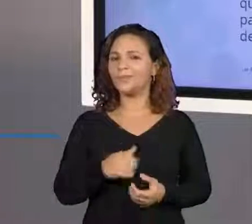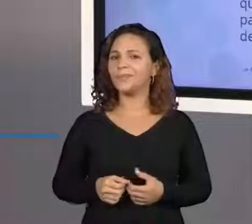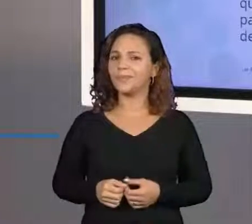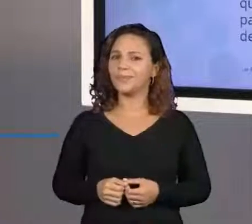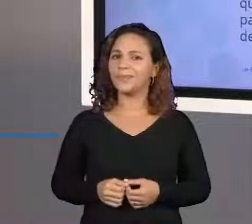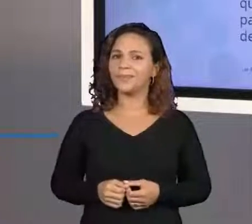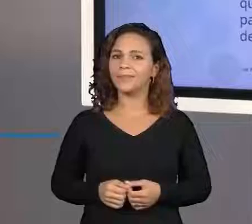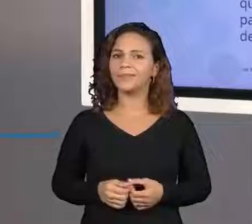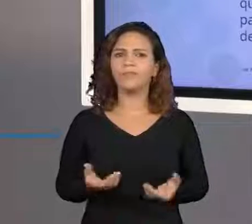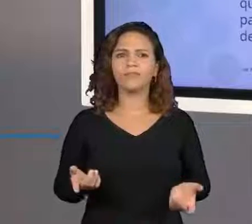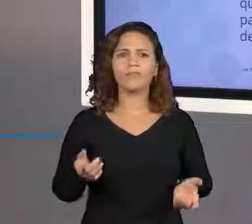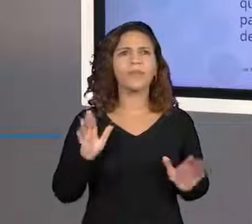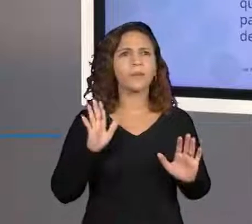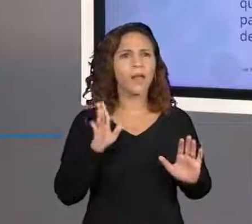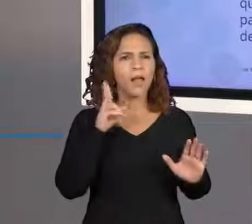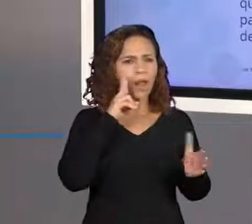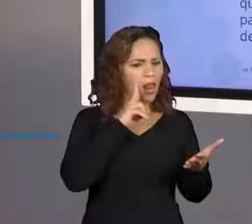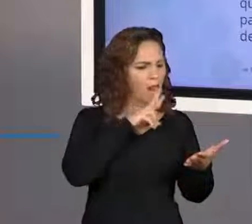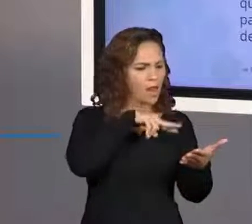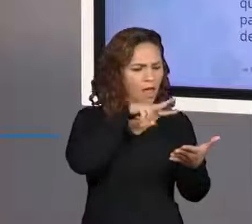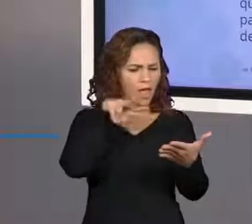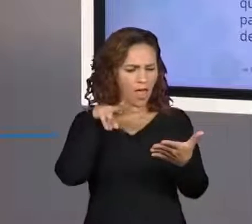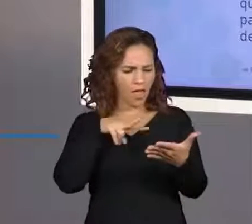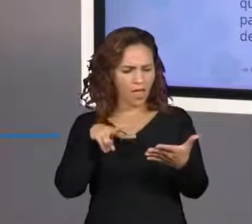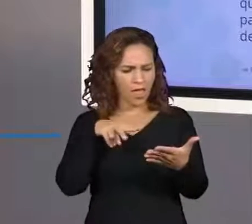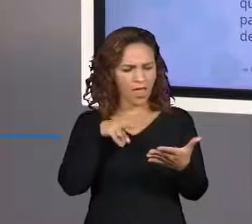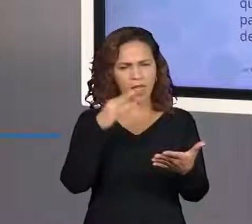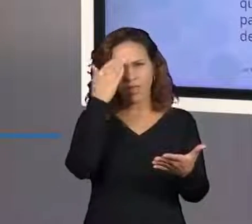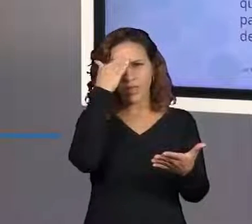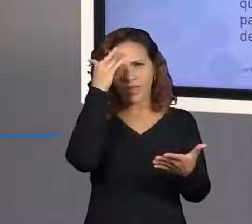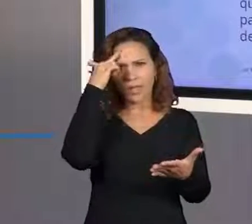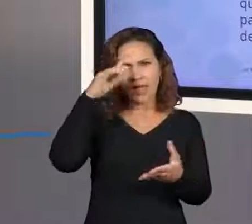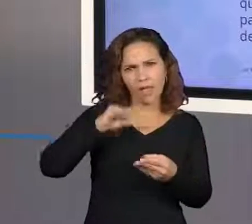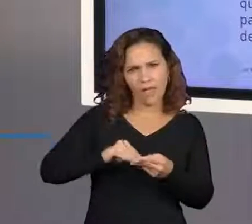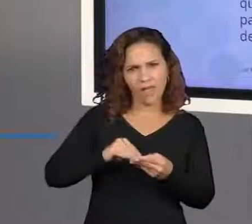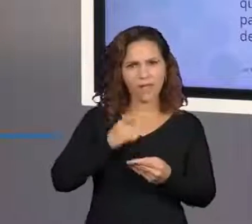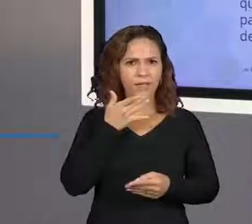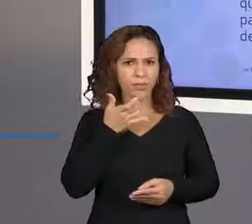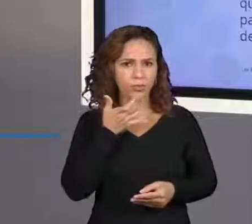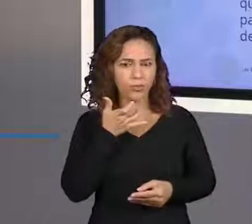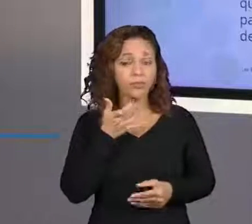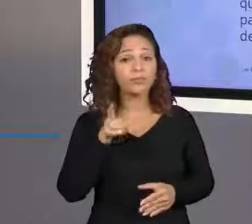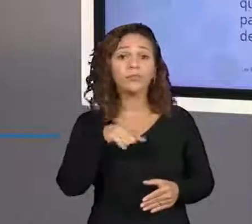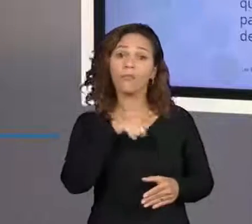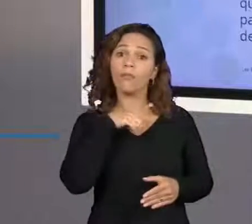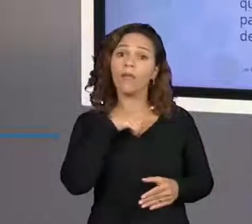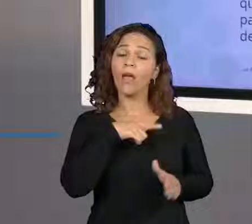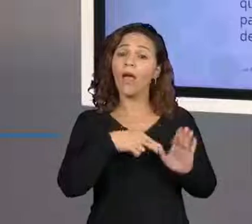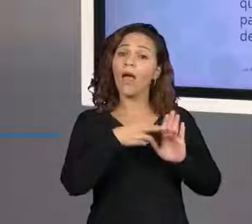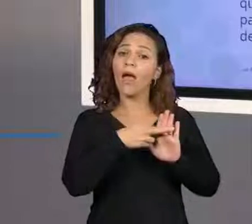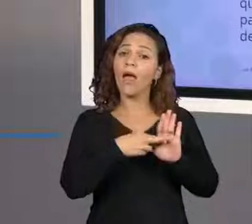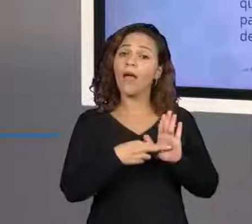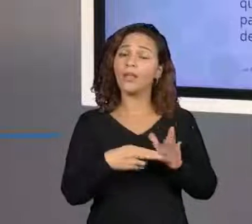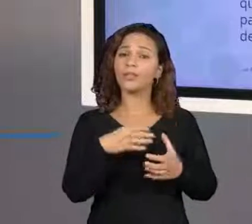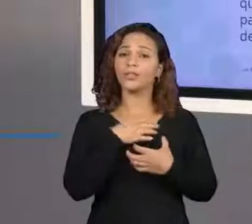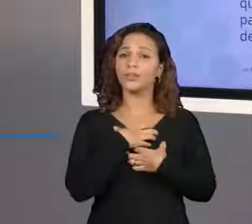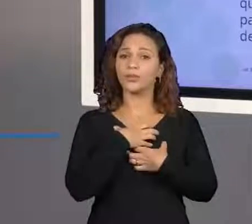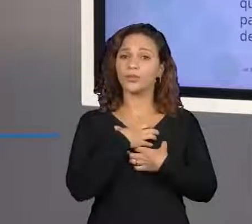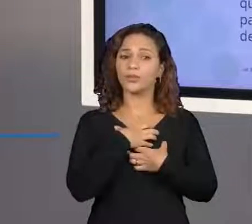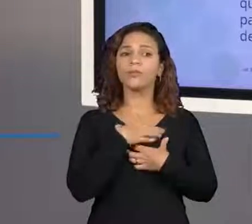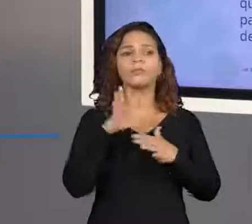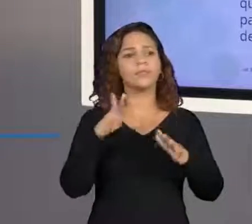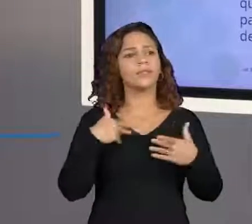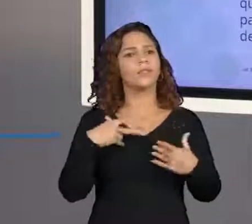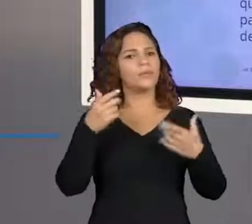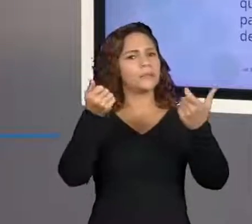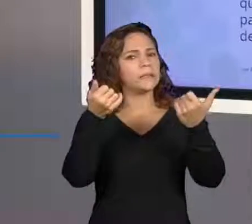E é fácil de entender uma história em quadrinho? Existem algumas regras na história em quadrinhos e hoje nós vamos falar um pouco sobre